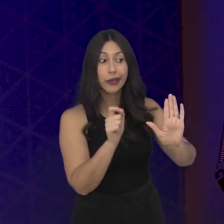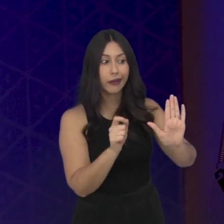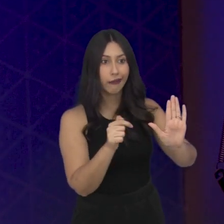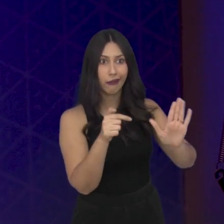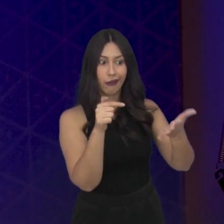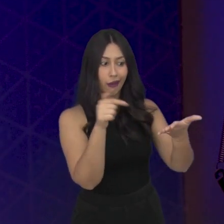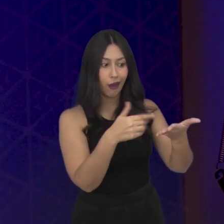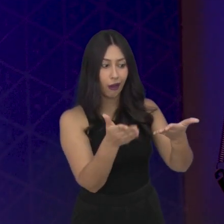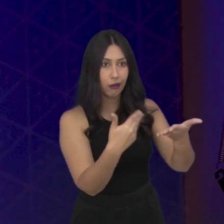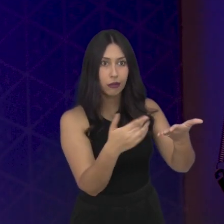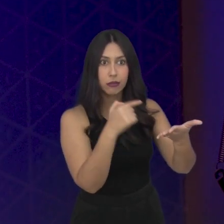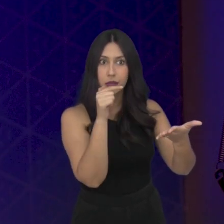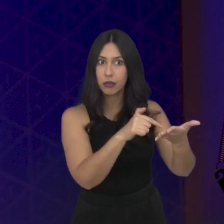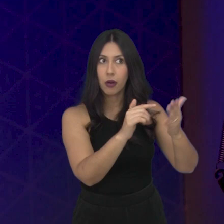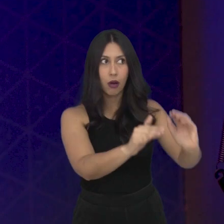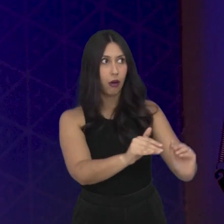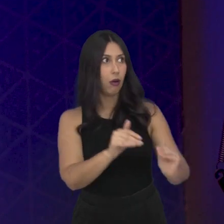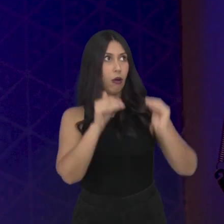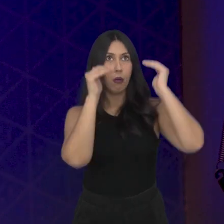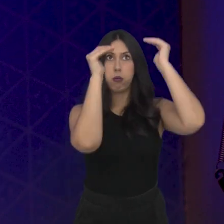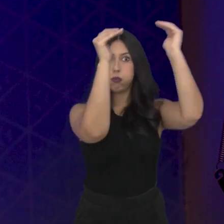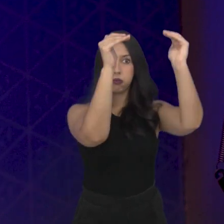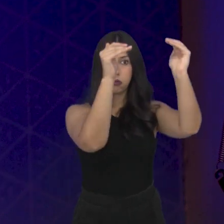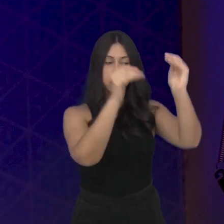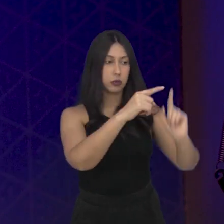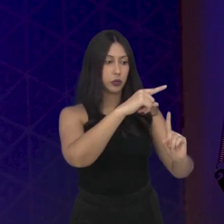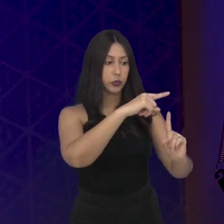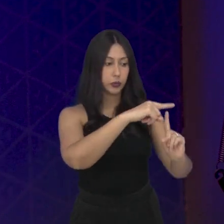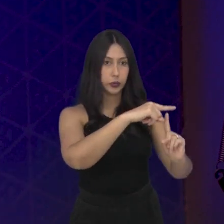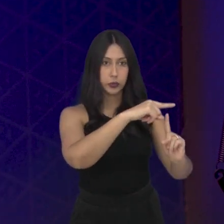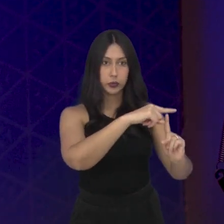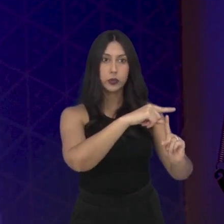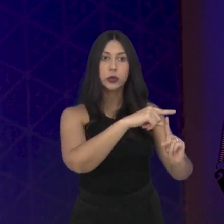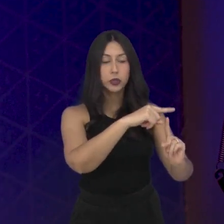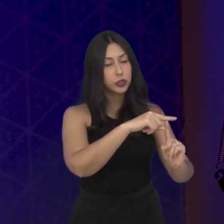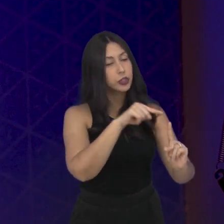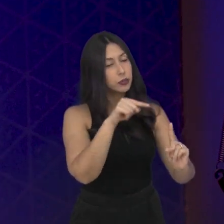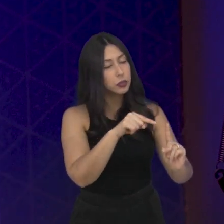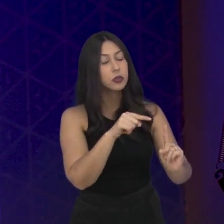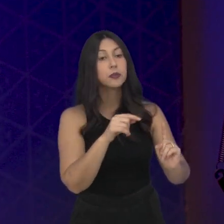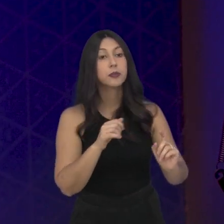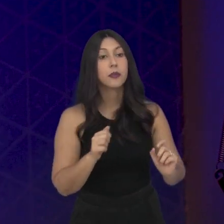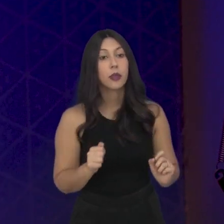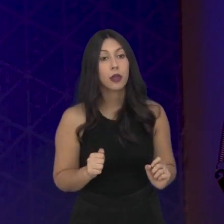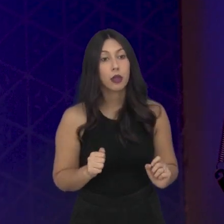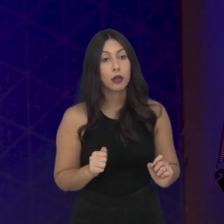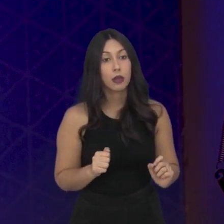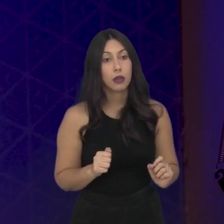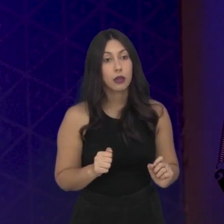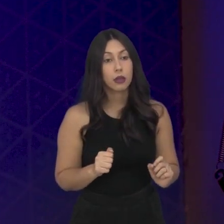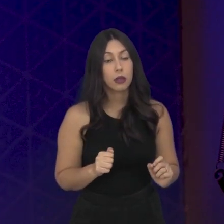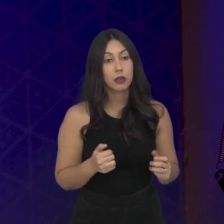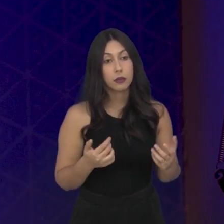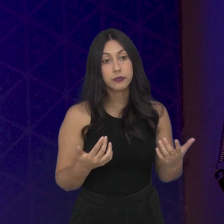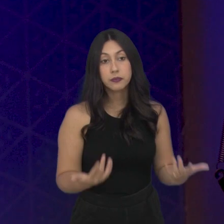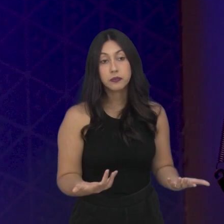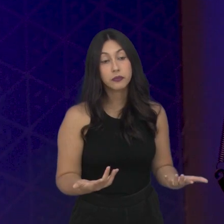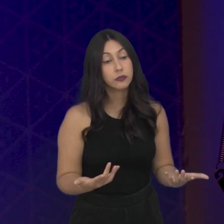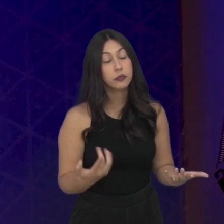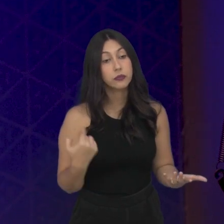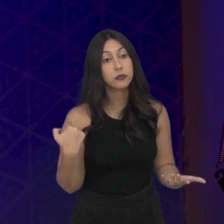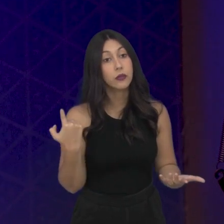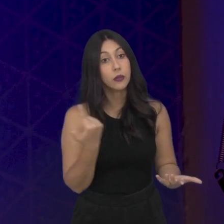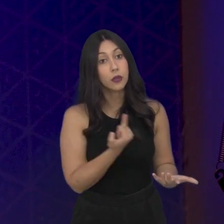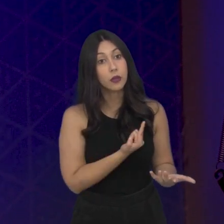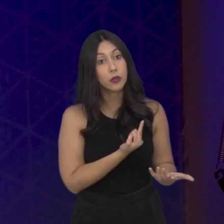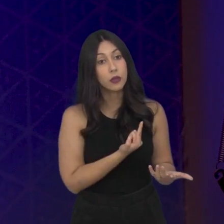expoentes desse gênero, né, ou subgênero, né, ainda está sendo classificado. E a